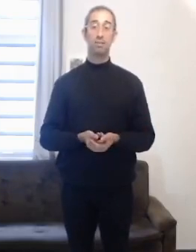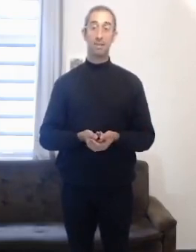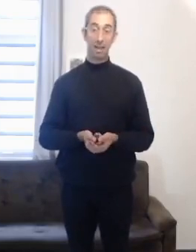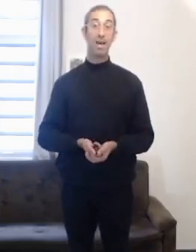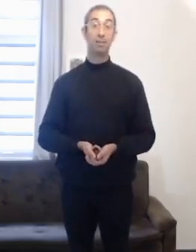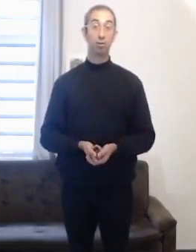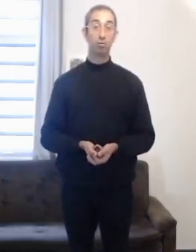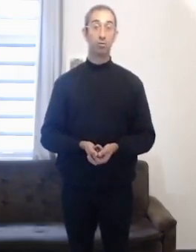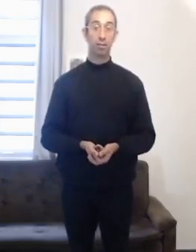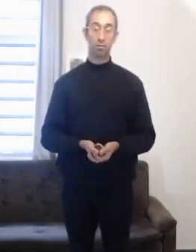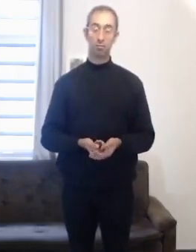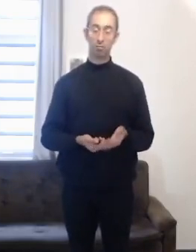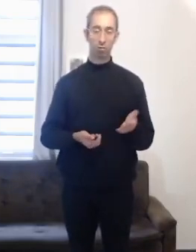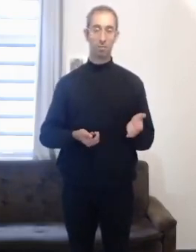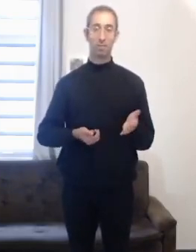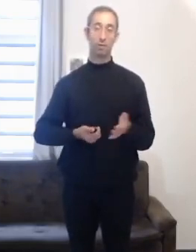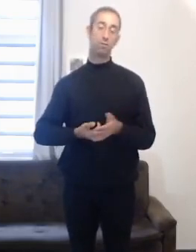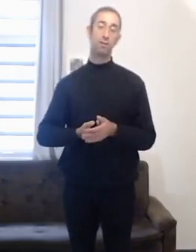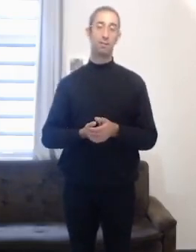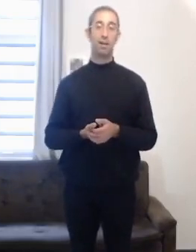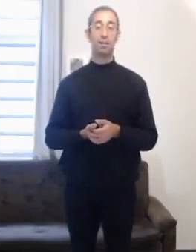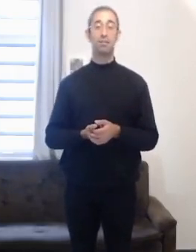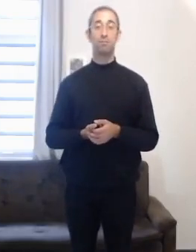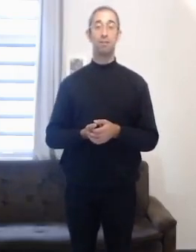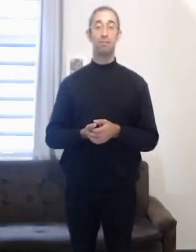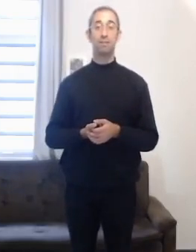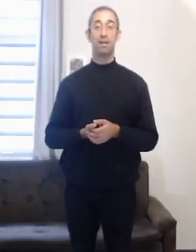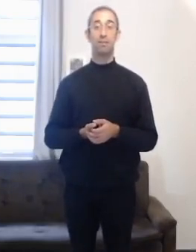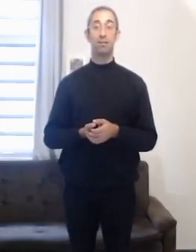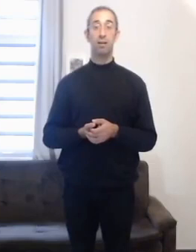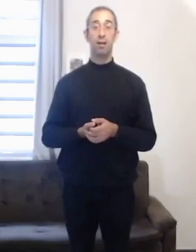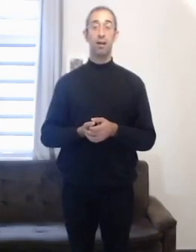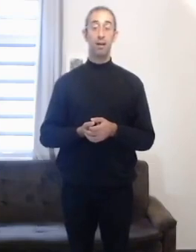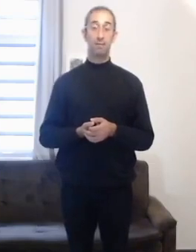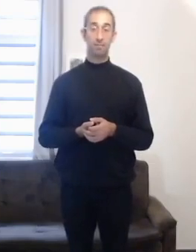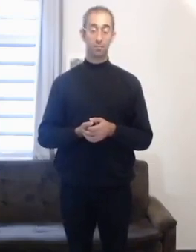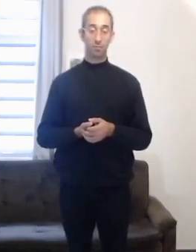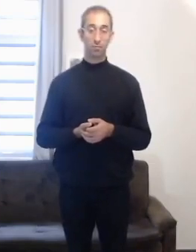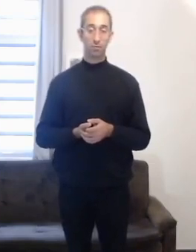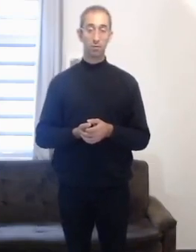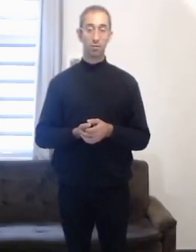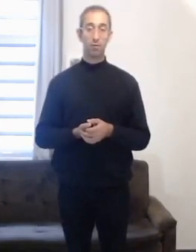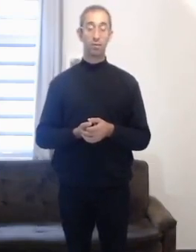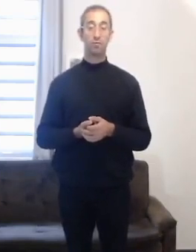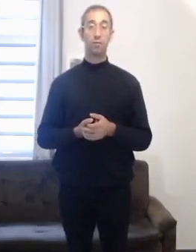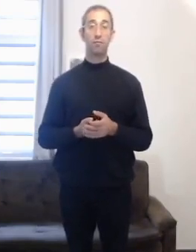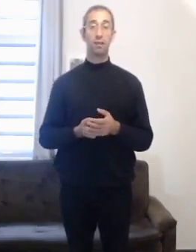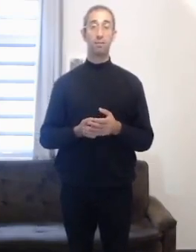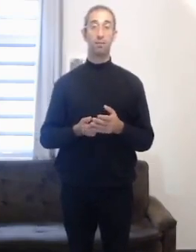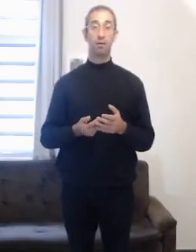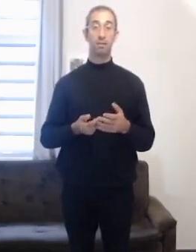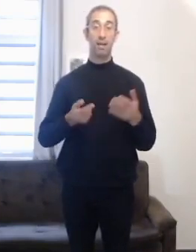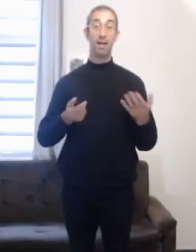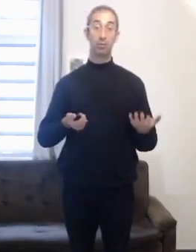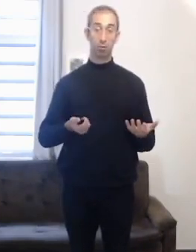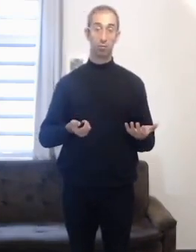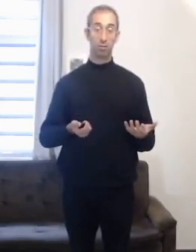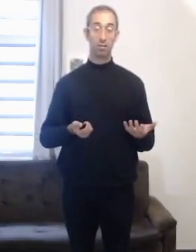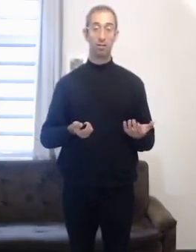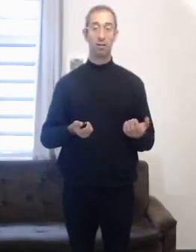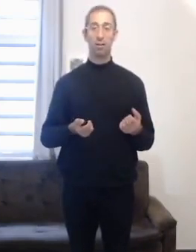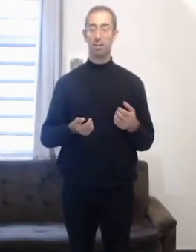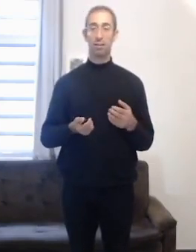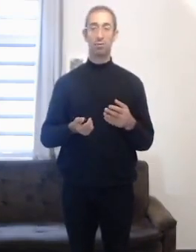outra questão é se ele é ético, que nós começamos a conversar, né, na semana passada. É, vocês vão enfrentar problemas